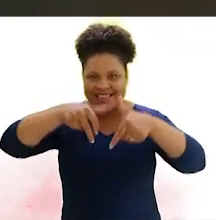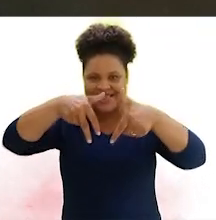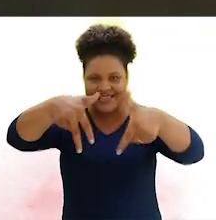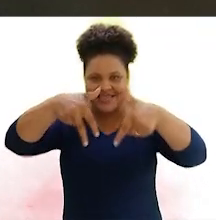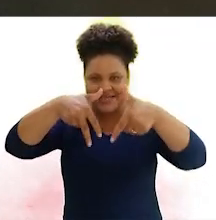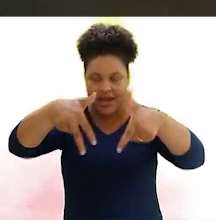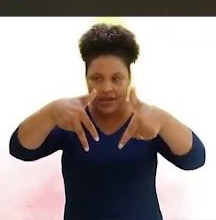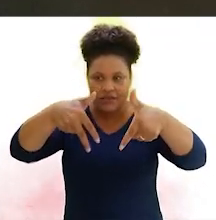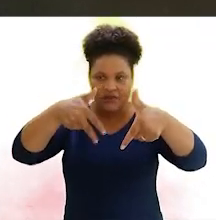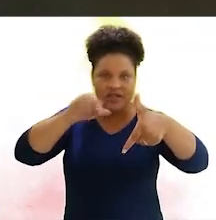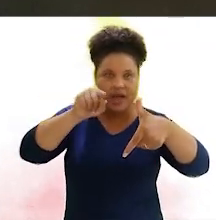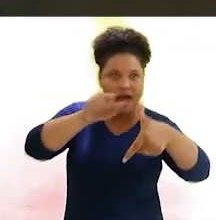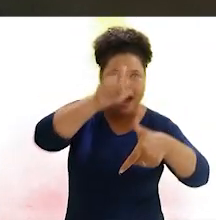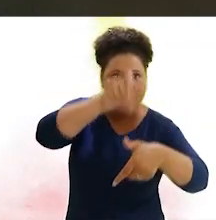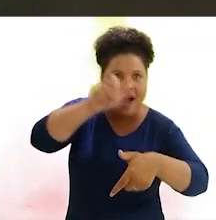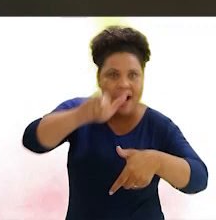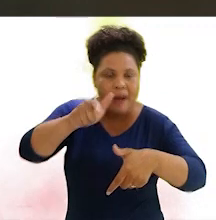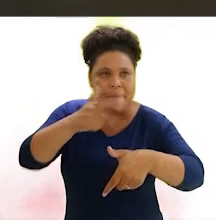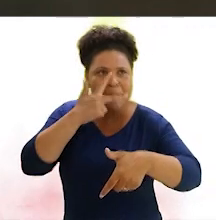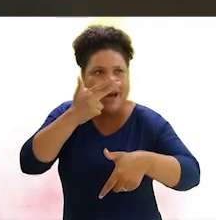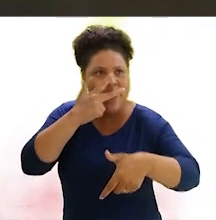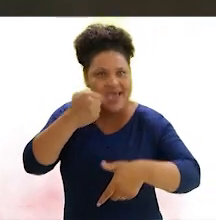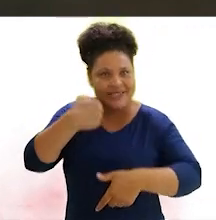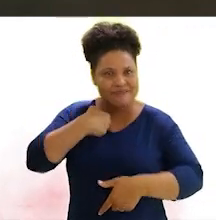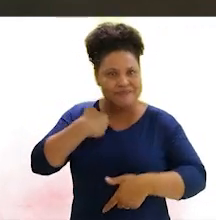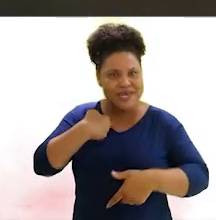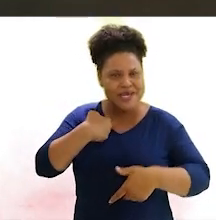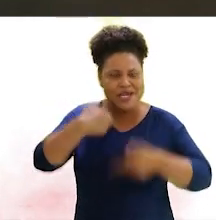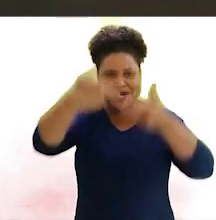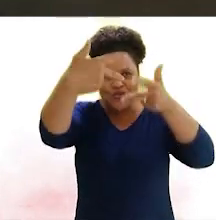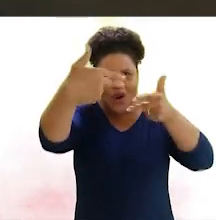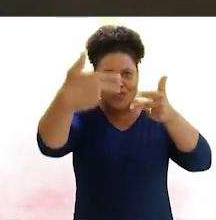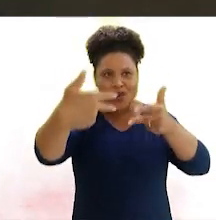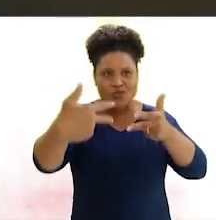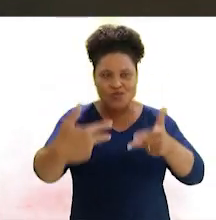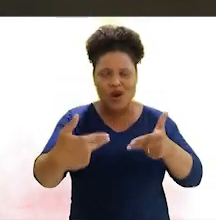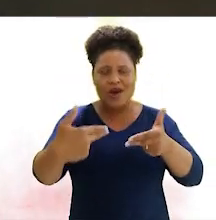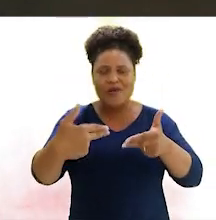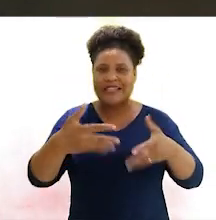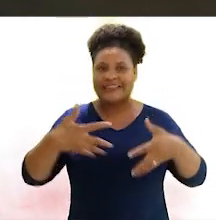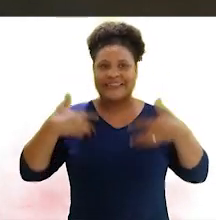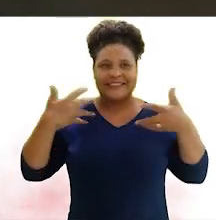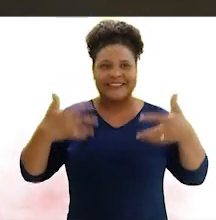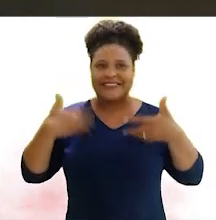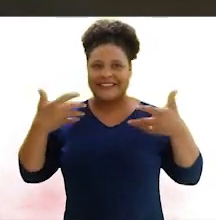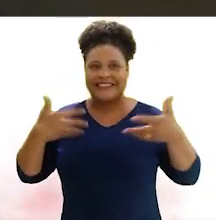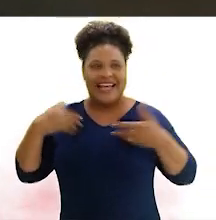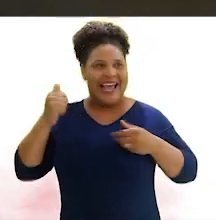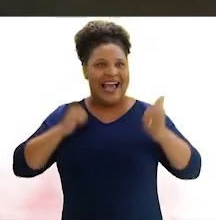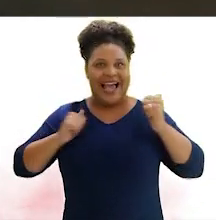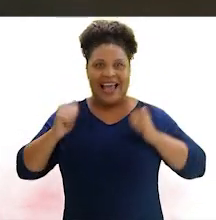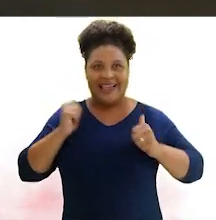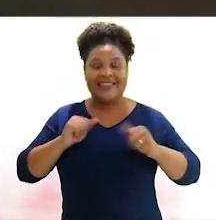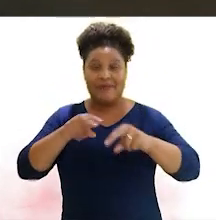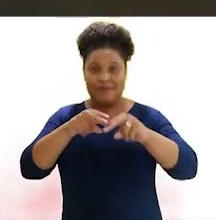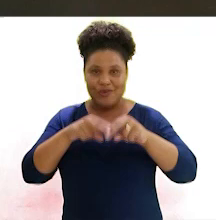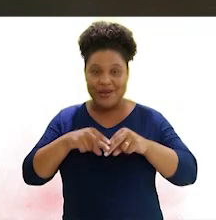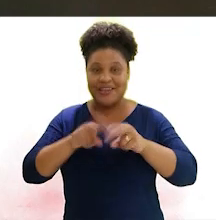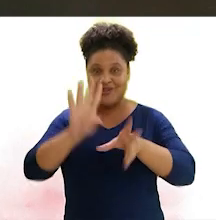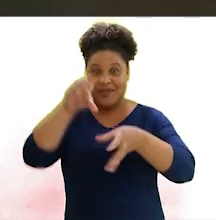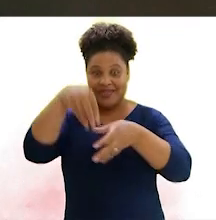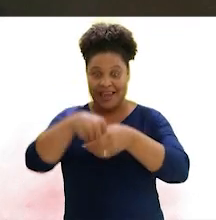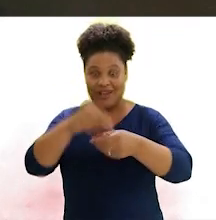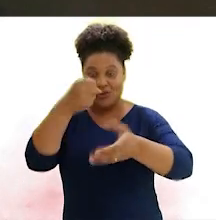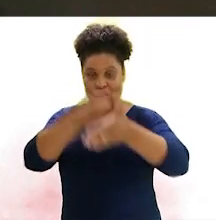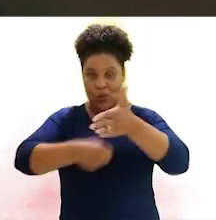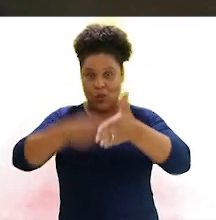muito empolgante encontrar semelhantes Então eu acho que que na militância foi quando eu